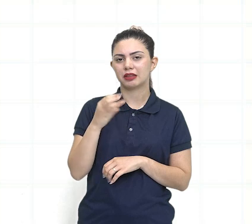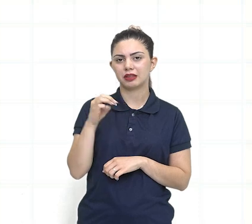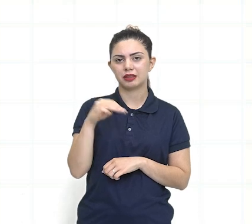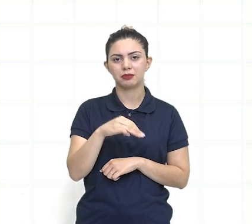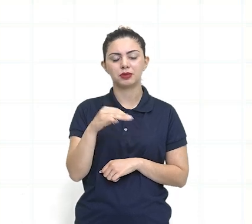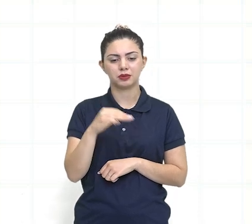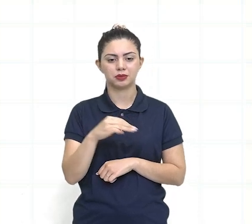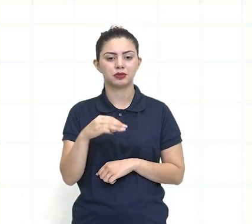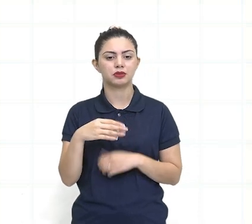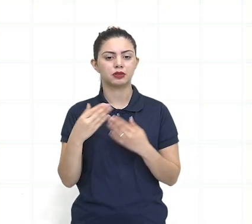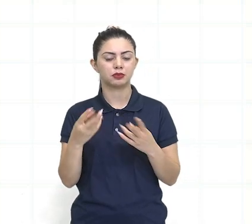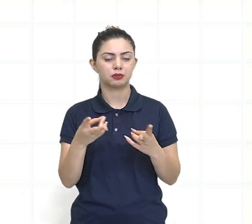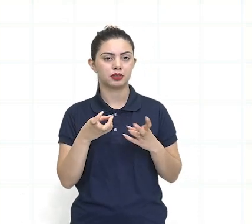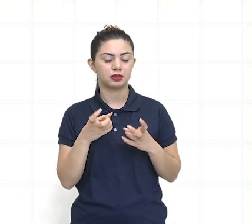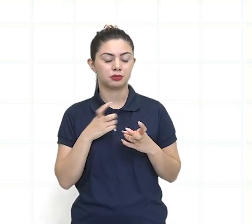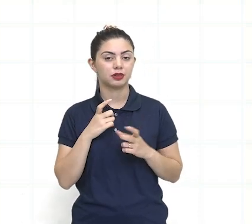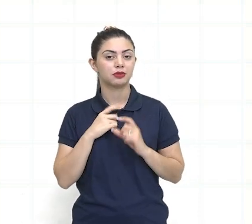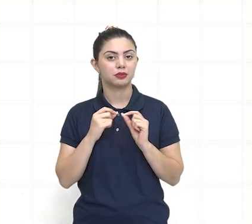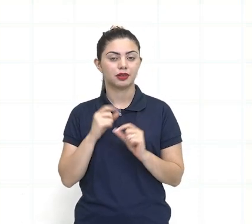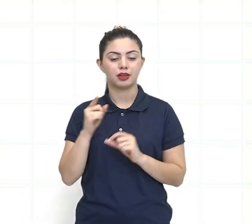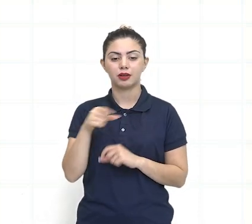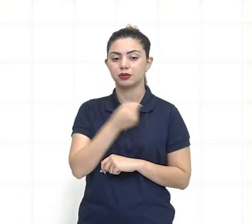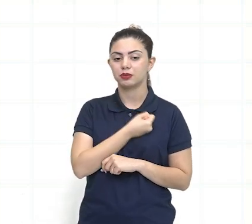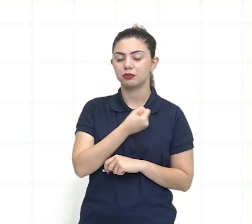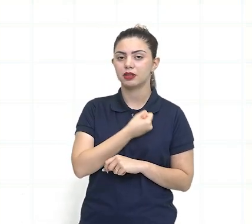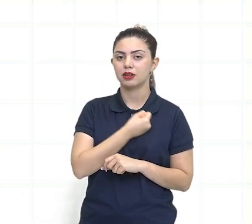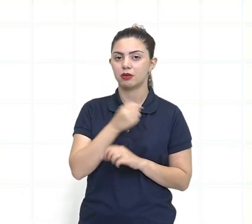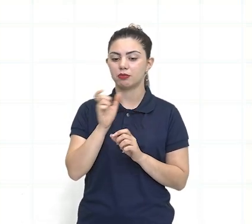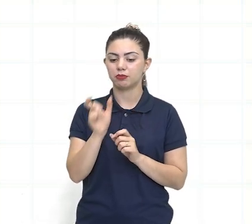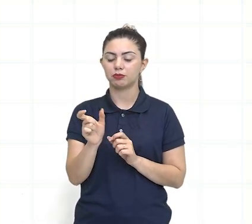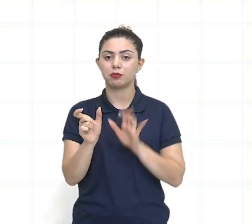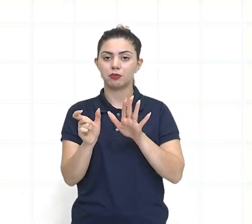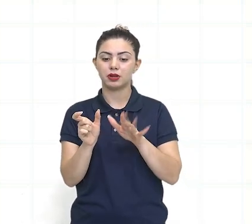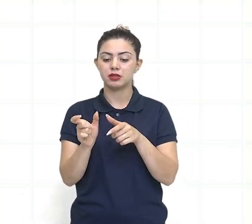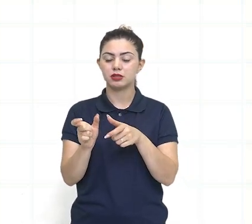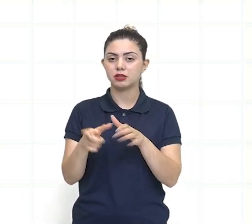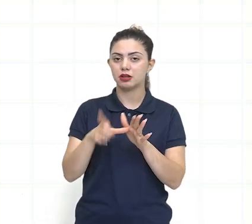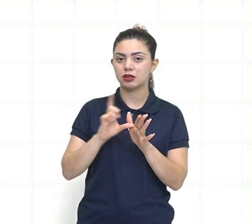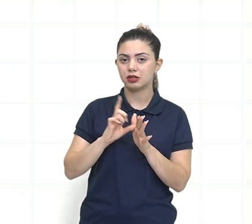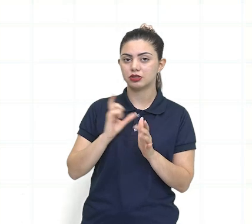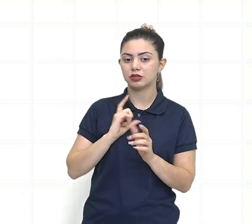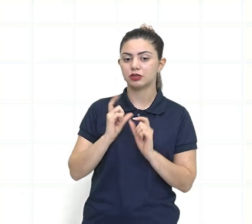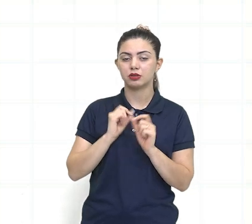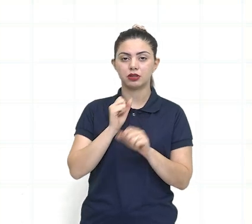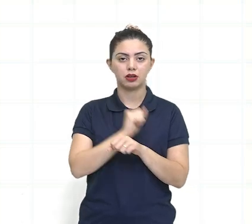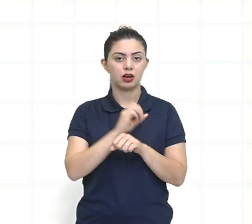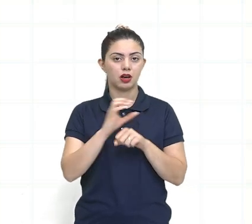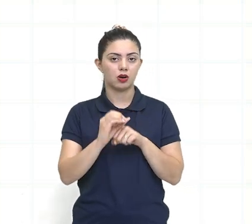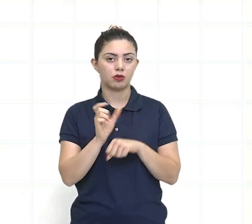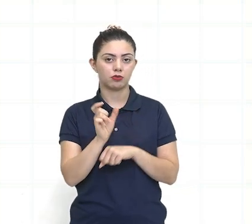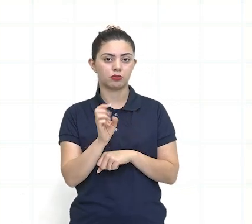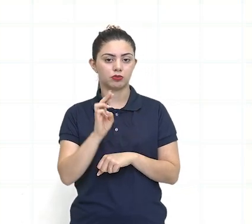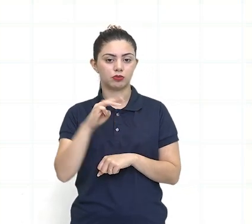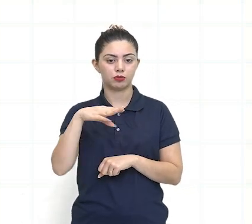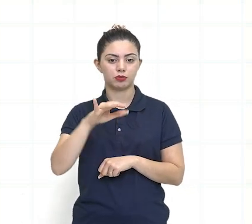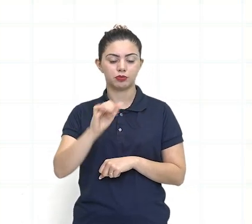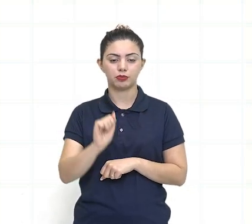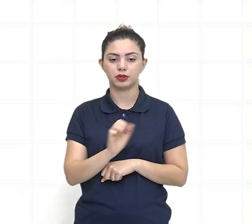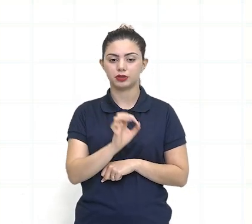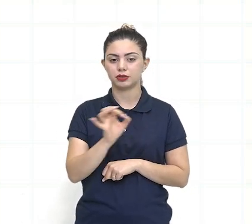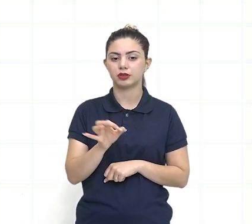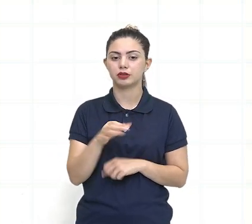numeral meia aqui e antes dele eu tenho o artigo indefinido uma. Então, o que é que você